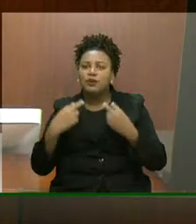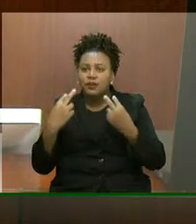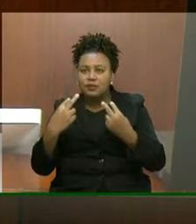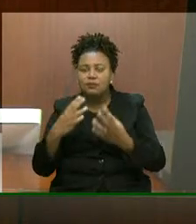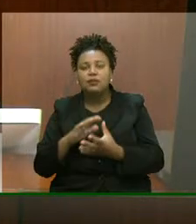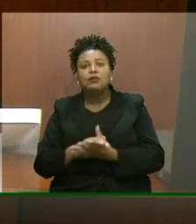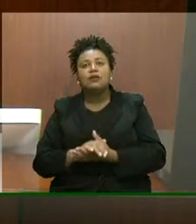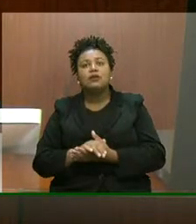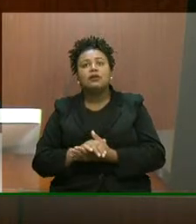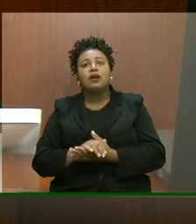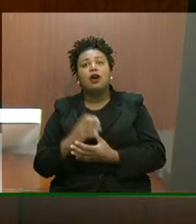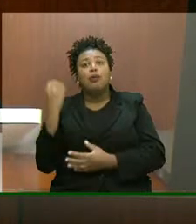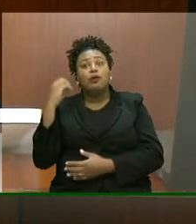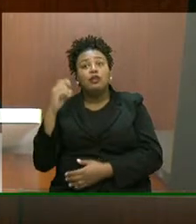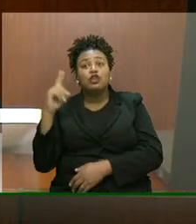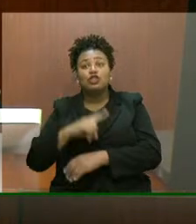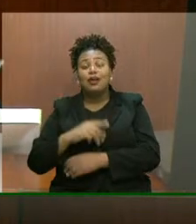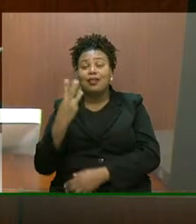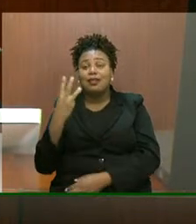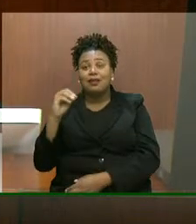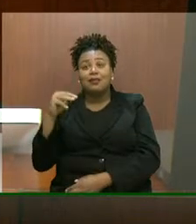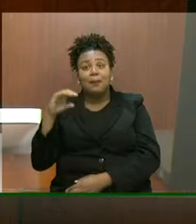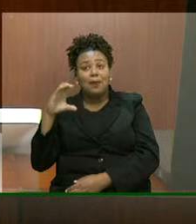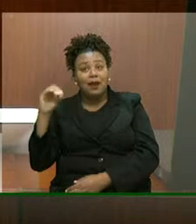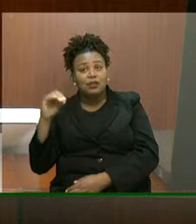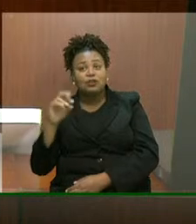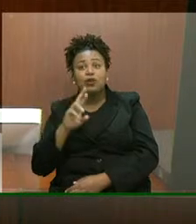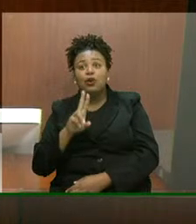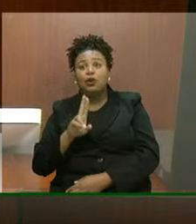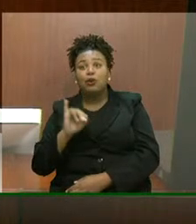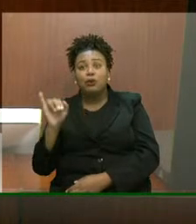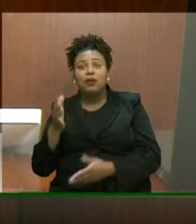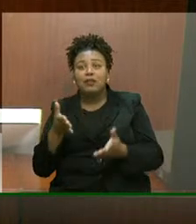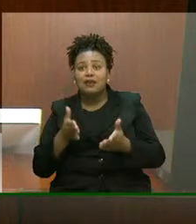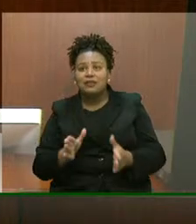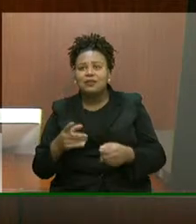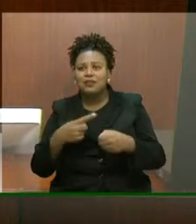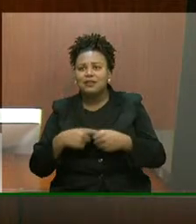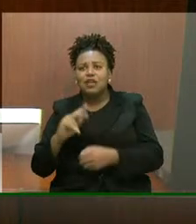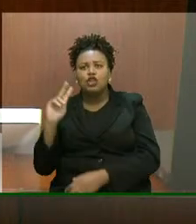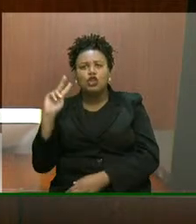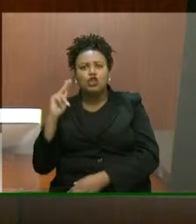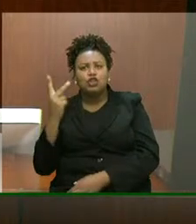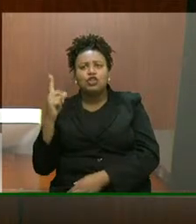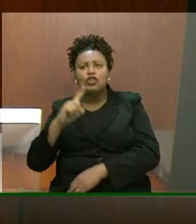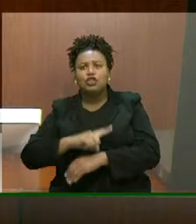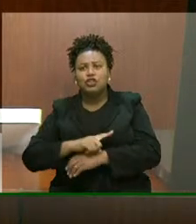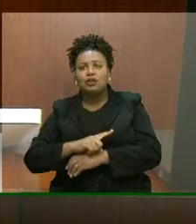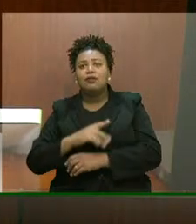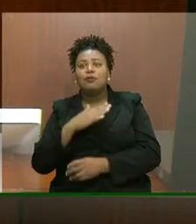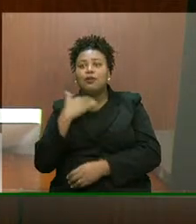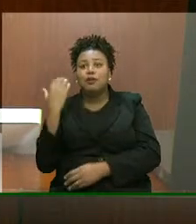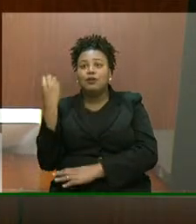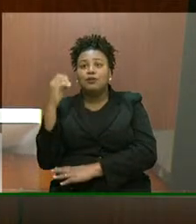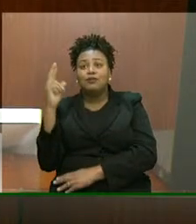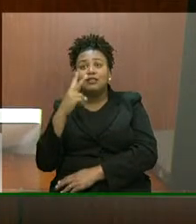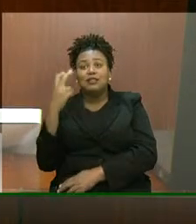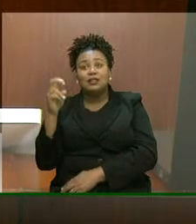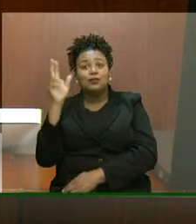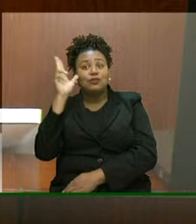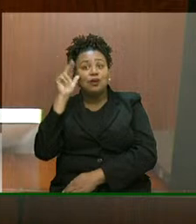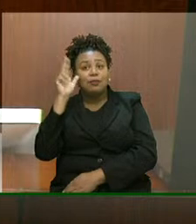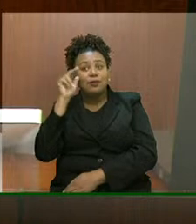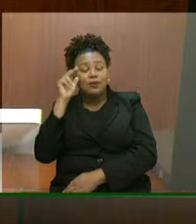reconhecimento. Porto Alegre, 30 de março de 2021. Rui Biriva nasceu em Horizontina, dia 28 de outubro de 57, faleceu em Porto Alegre no dia 25